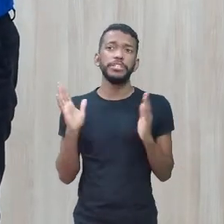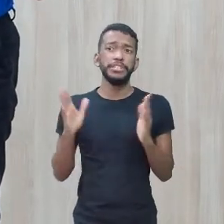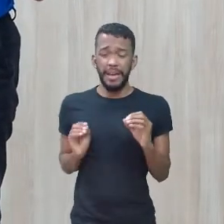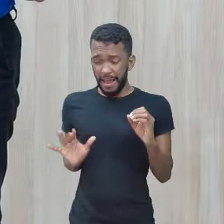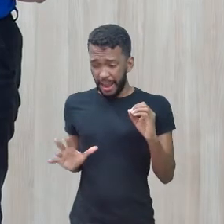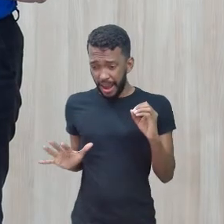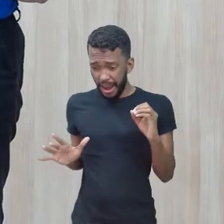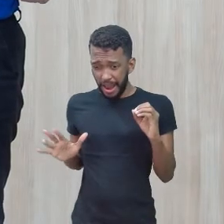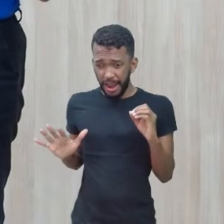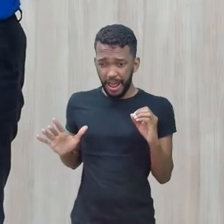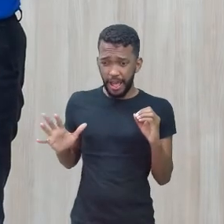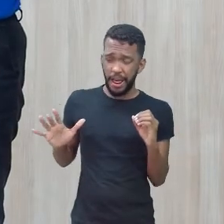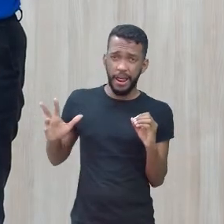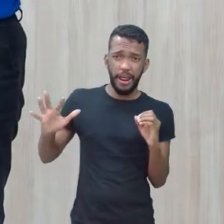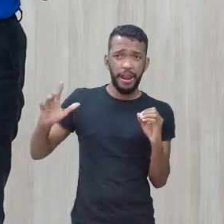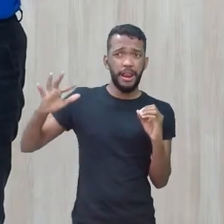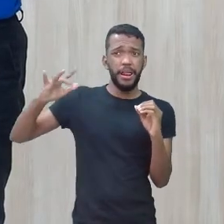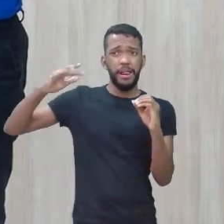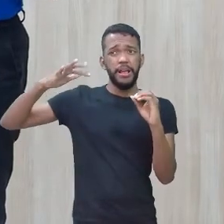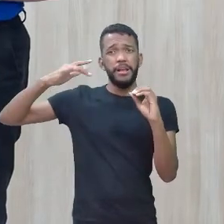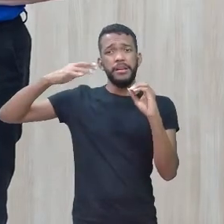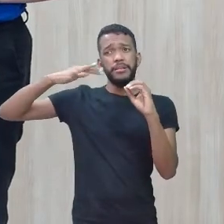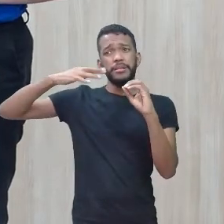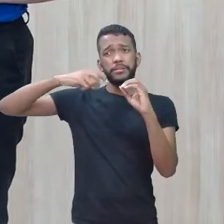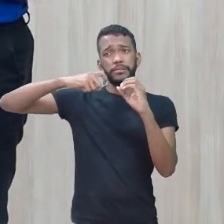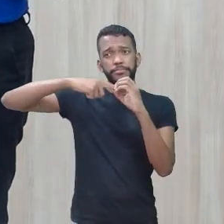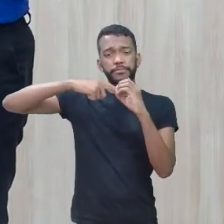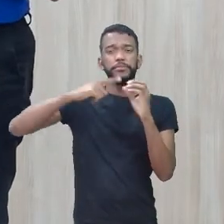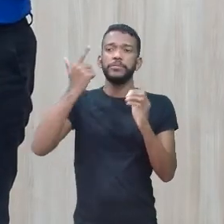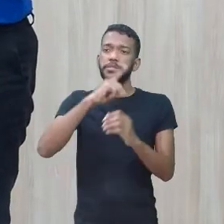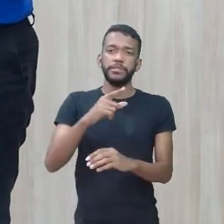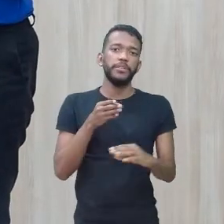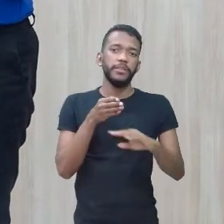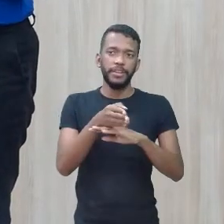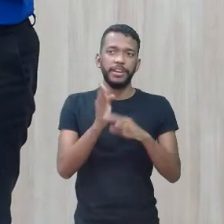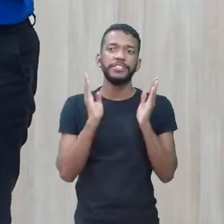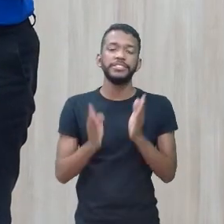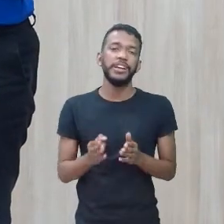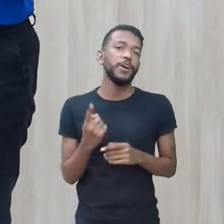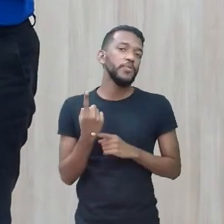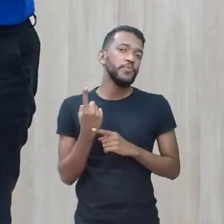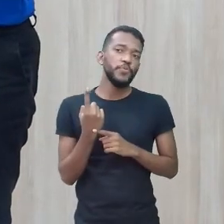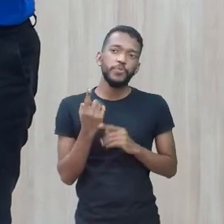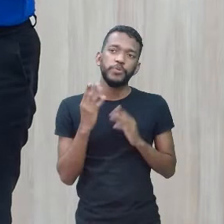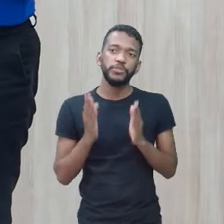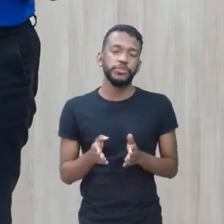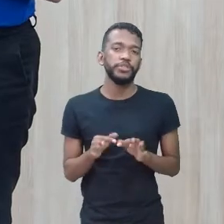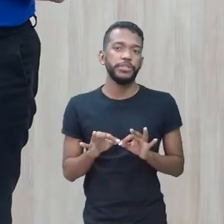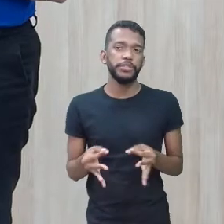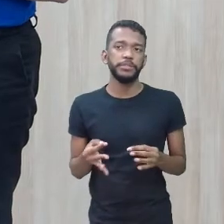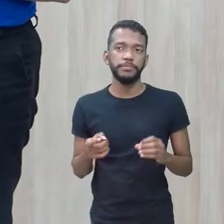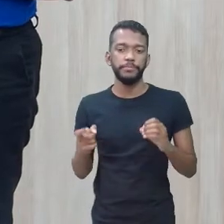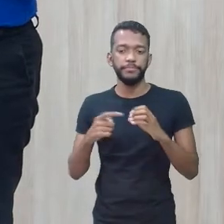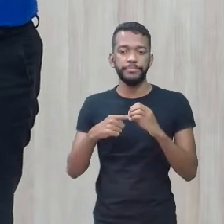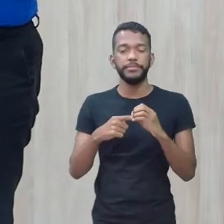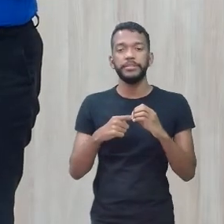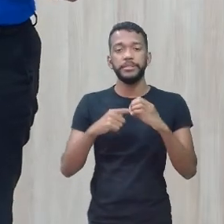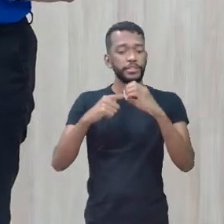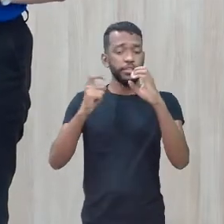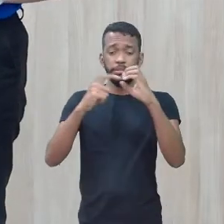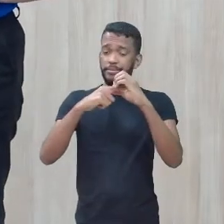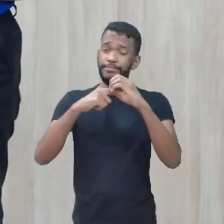de espermatozoides, só um fecundou. Então, só um que ficou. Depois que